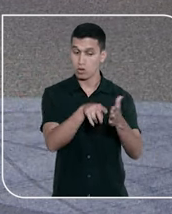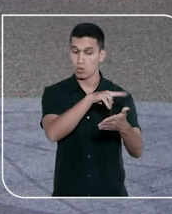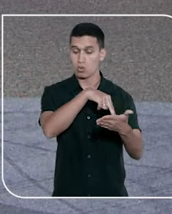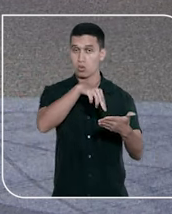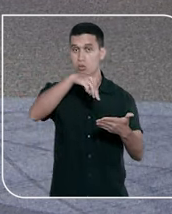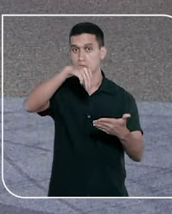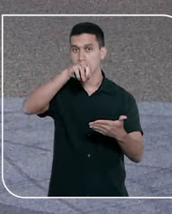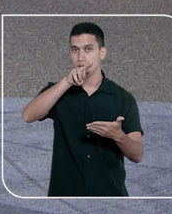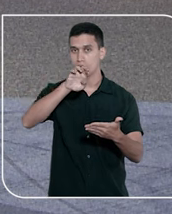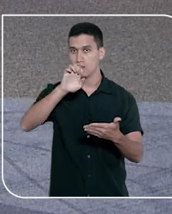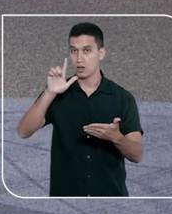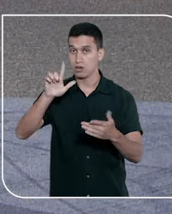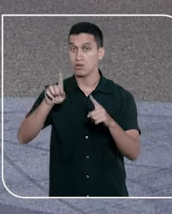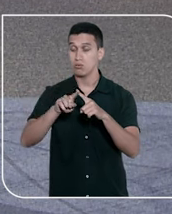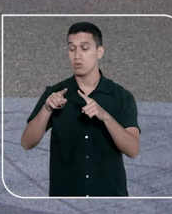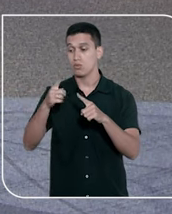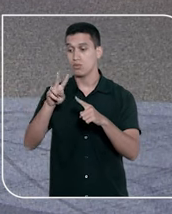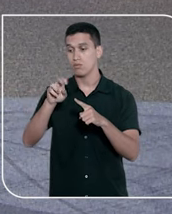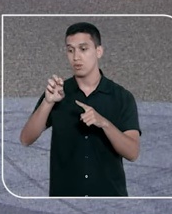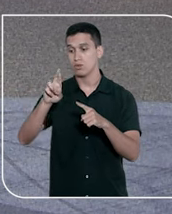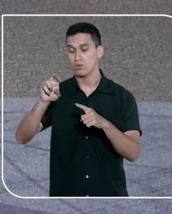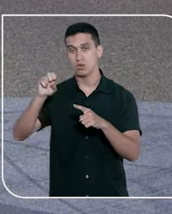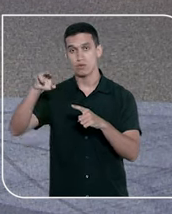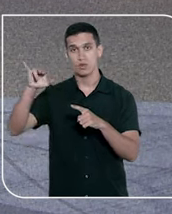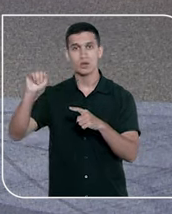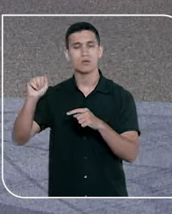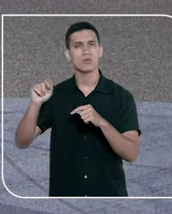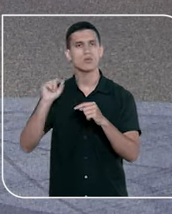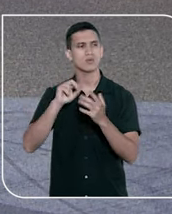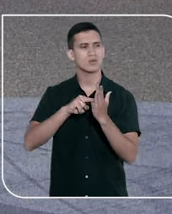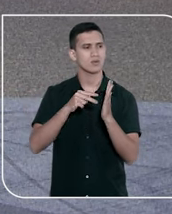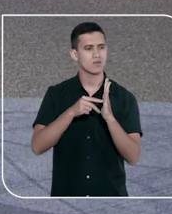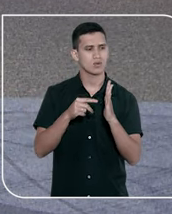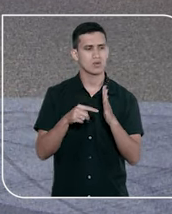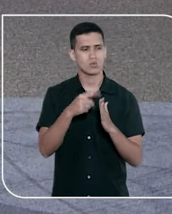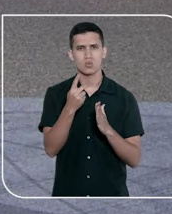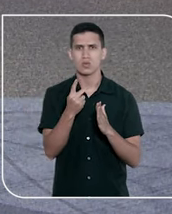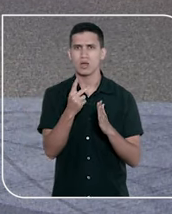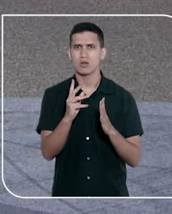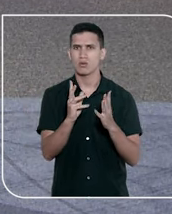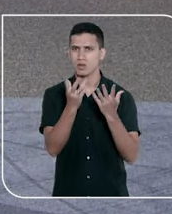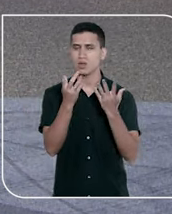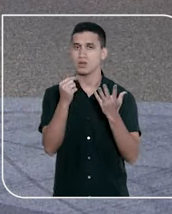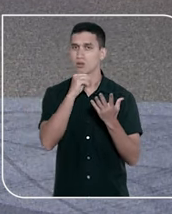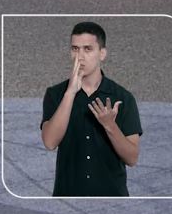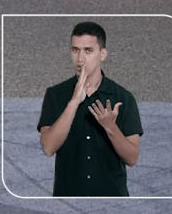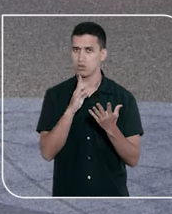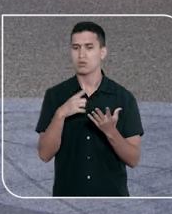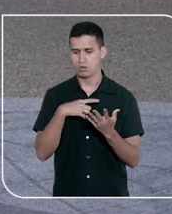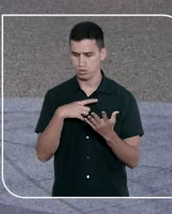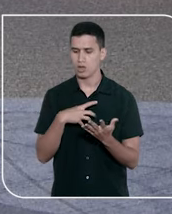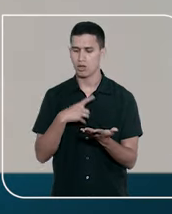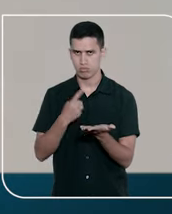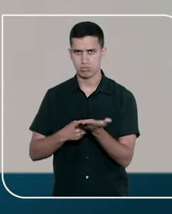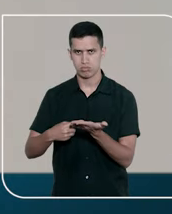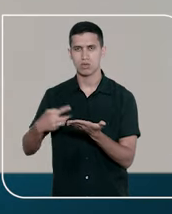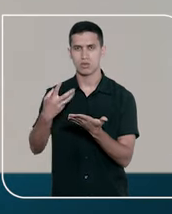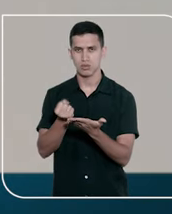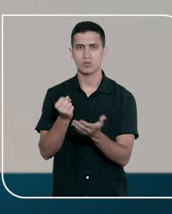e de Varsóvia. Em resumo, do que se tratam essas duas convenções das quais o Brasil é signatário?